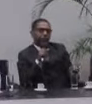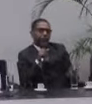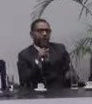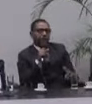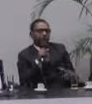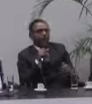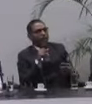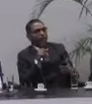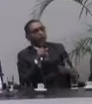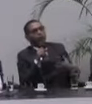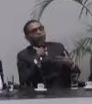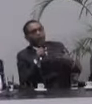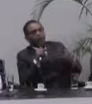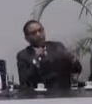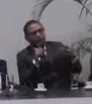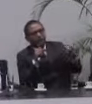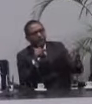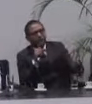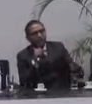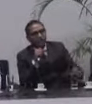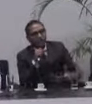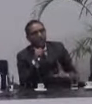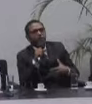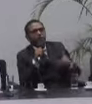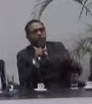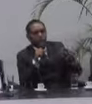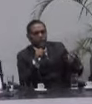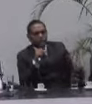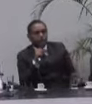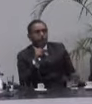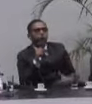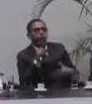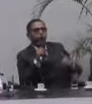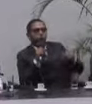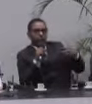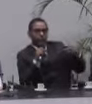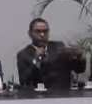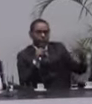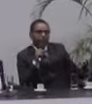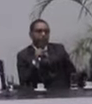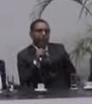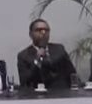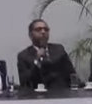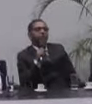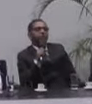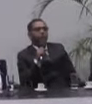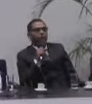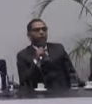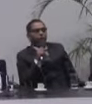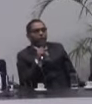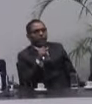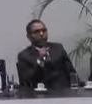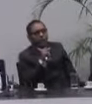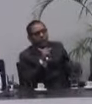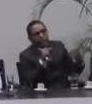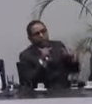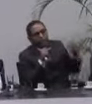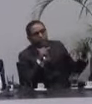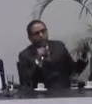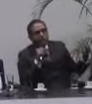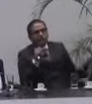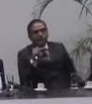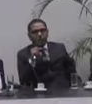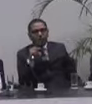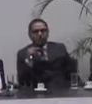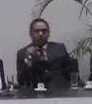forma diferente, né? Aquela hidro mais de relaxar, de conforto, né? De bem-estar. Então,